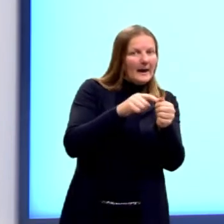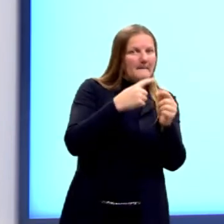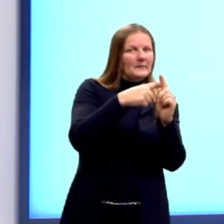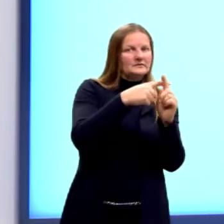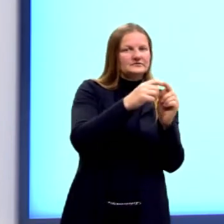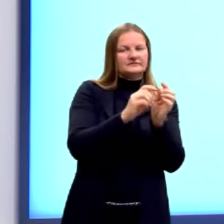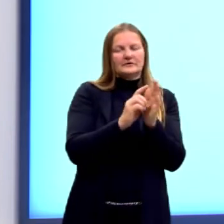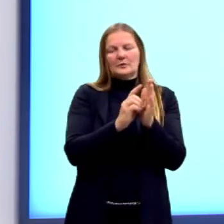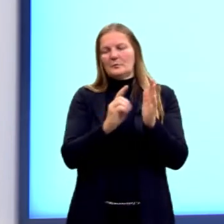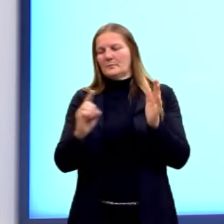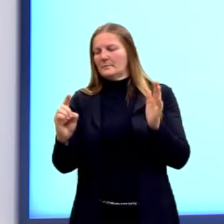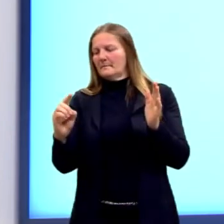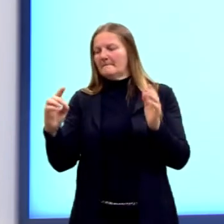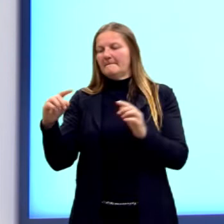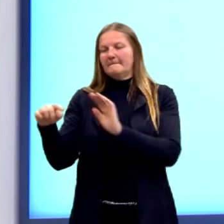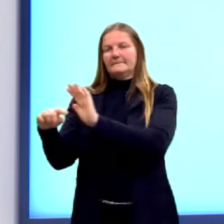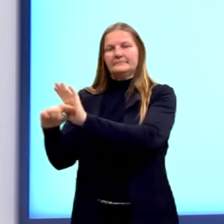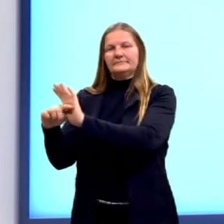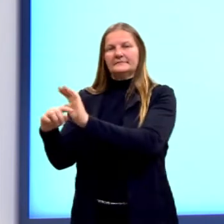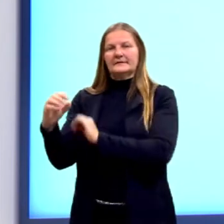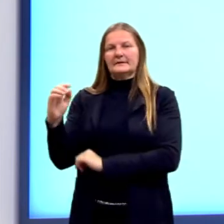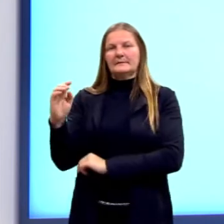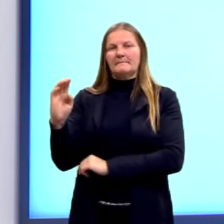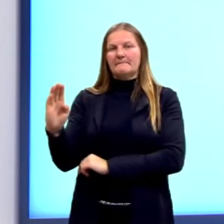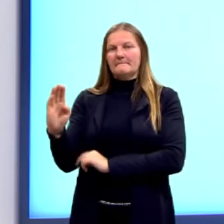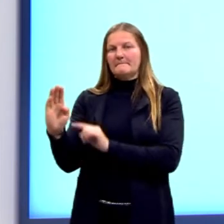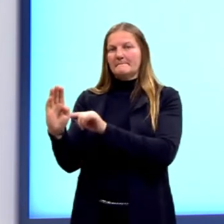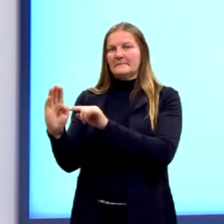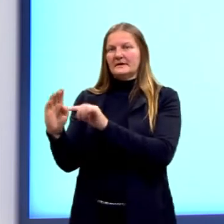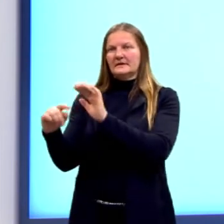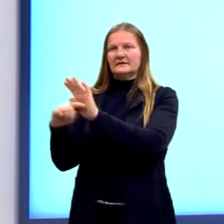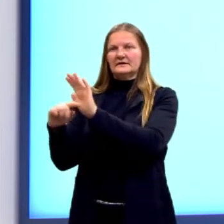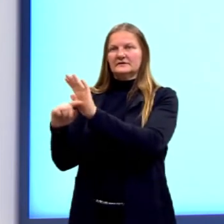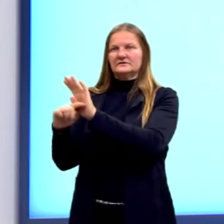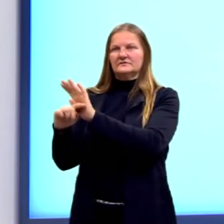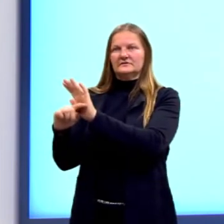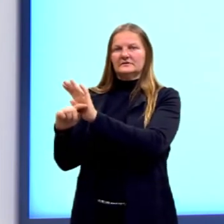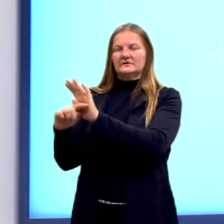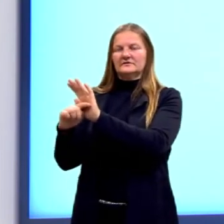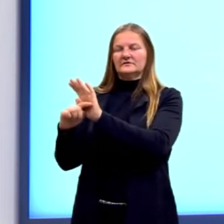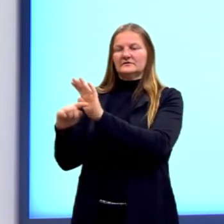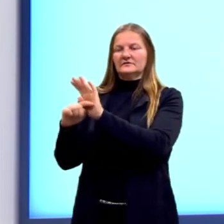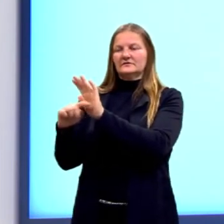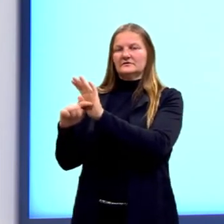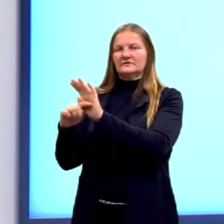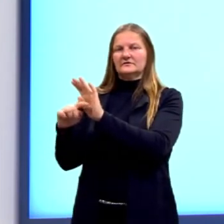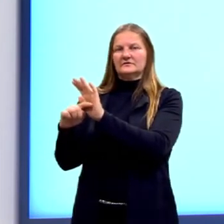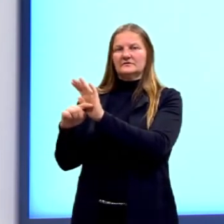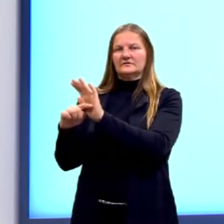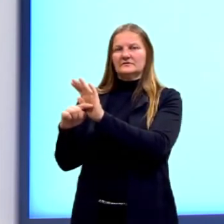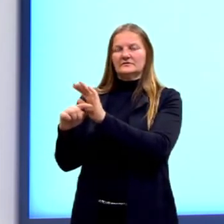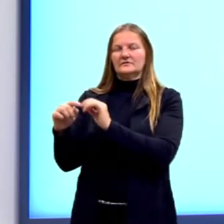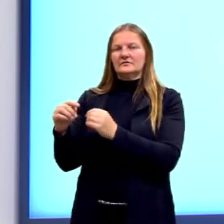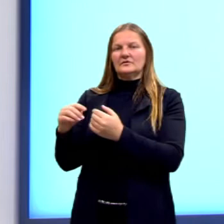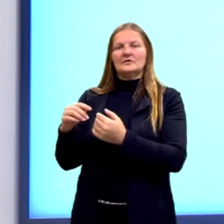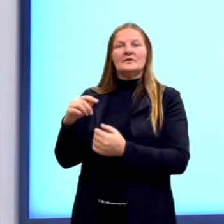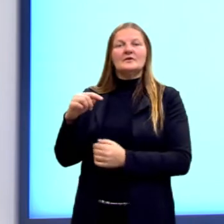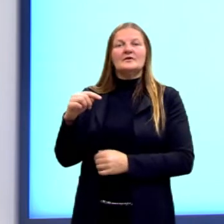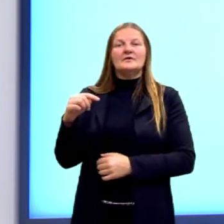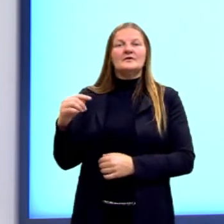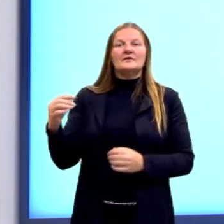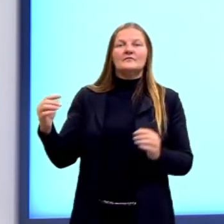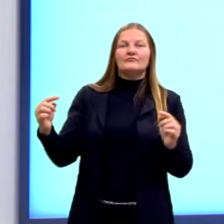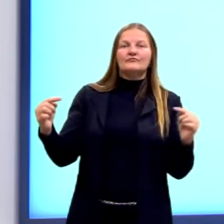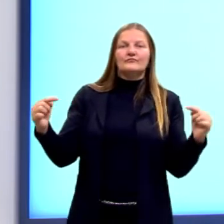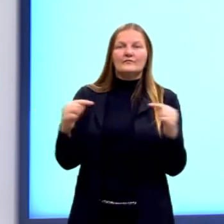negativa agora negativa ela não quer ficar deste lado negativo com negativo se repele então a quer ir para o